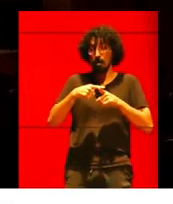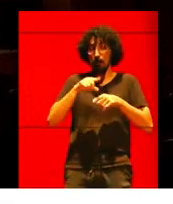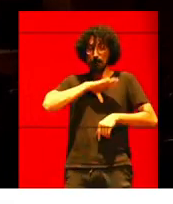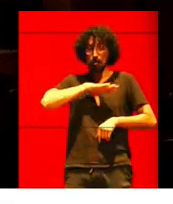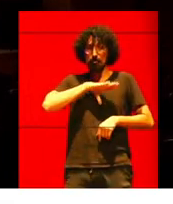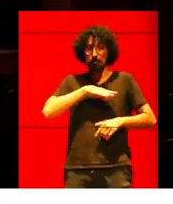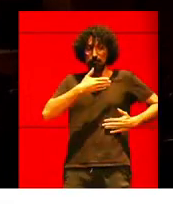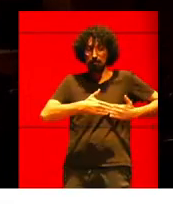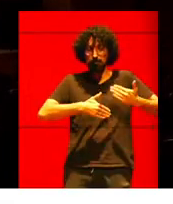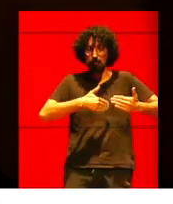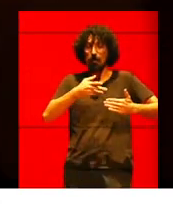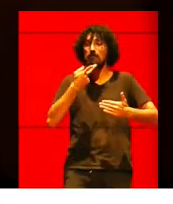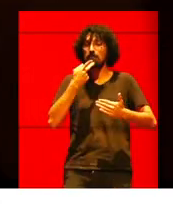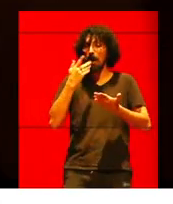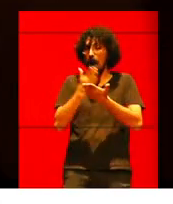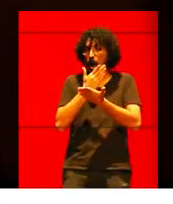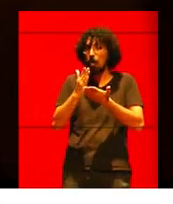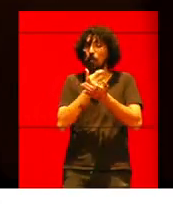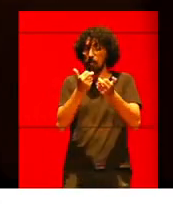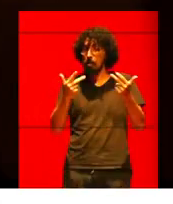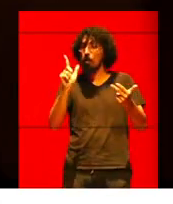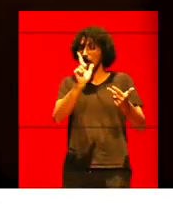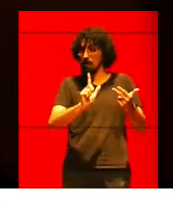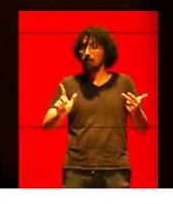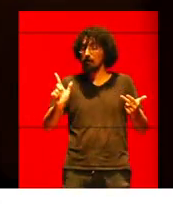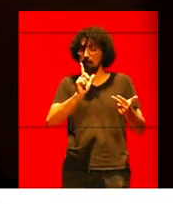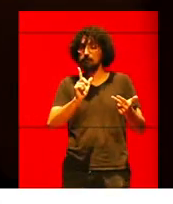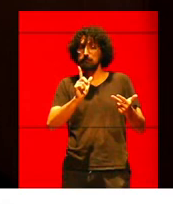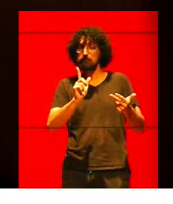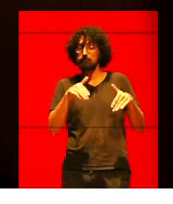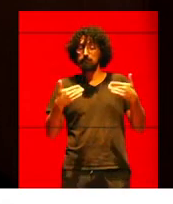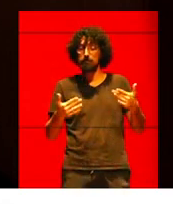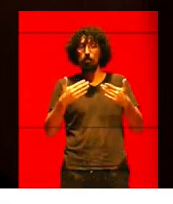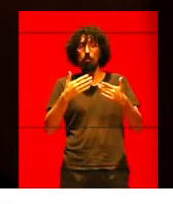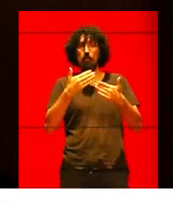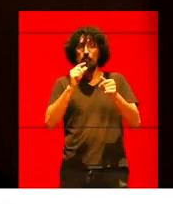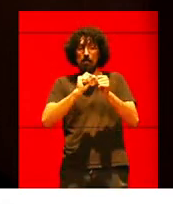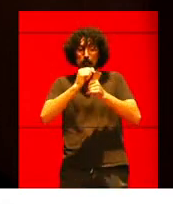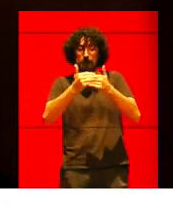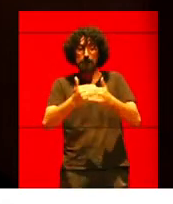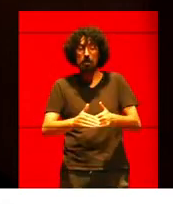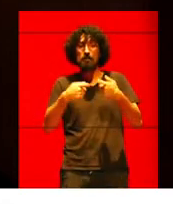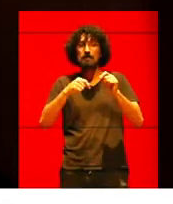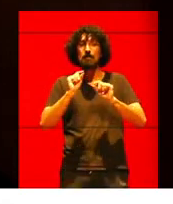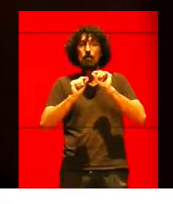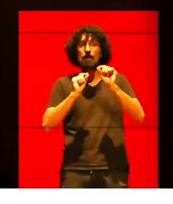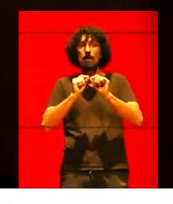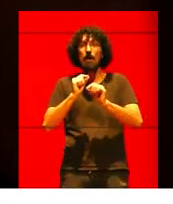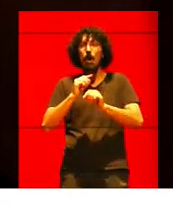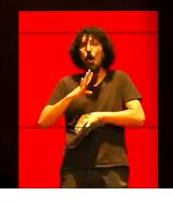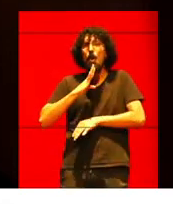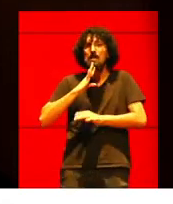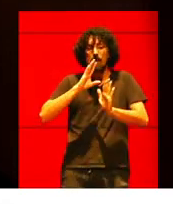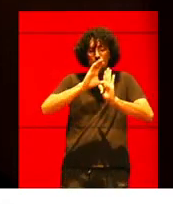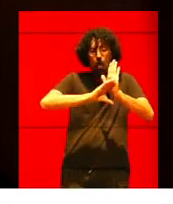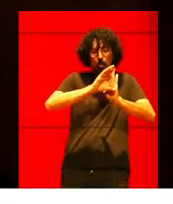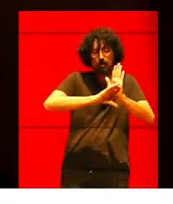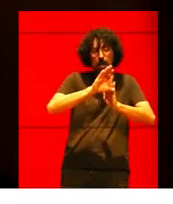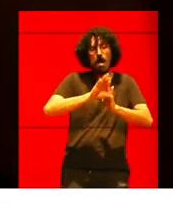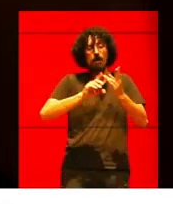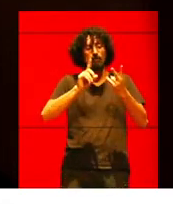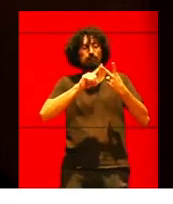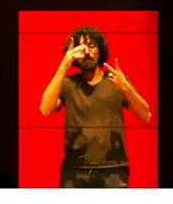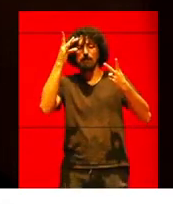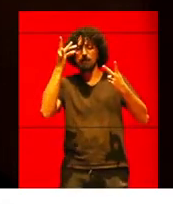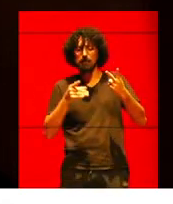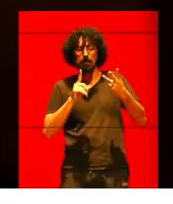vão falando alguma coisa de literatura. Então, você vai ter uma prova em que você precisa conhecer conceitos, definições, você precisa